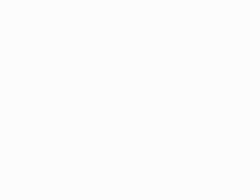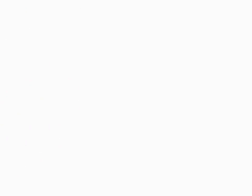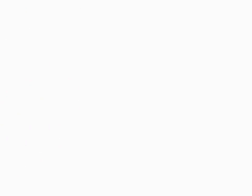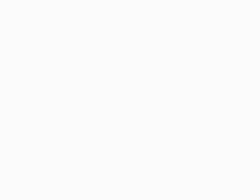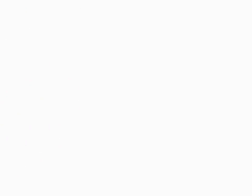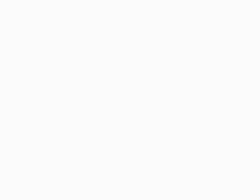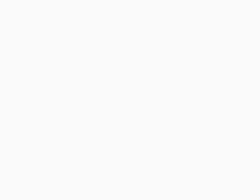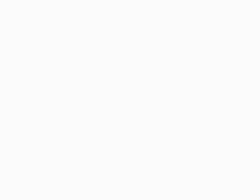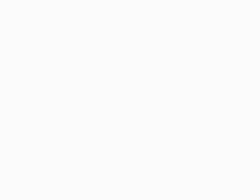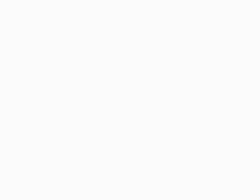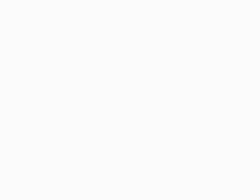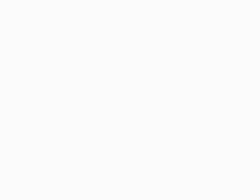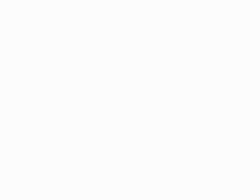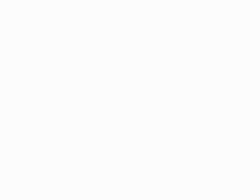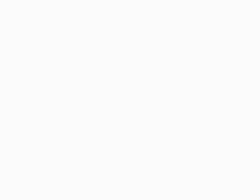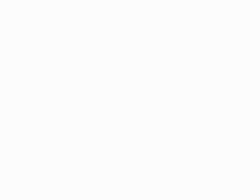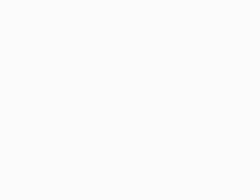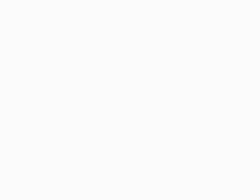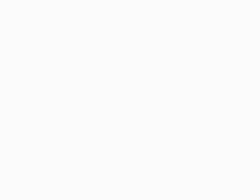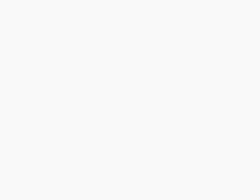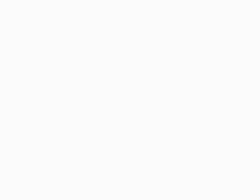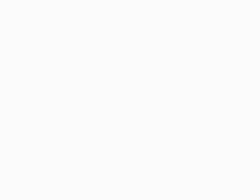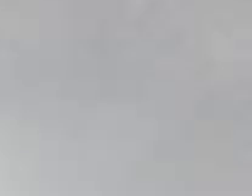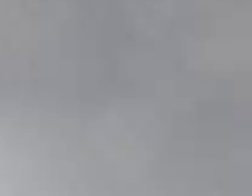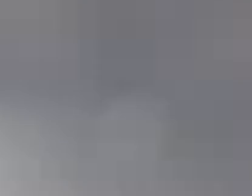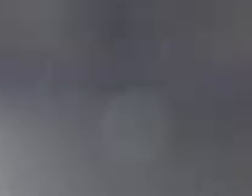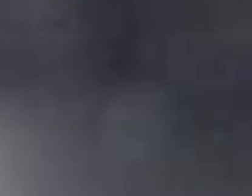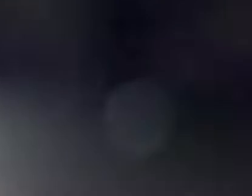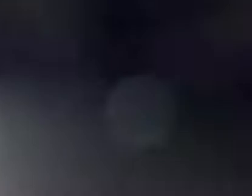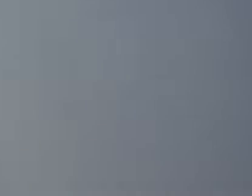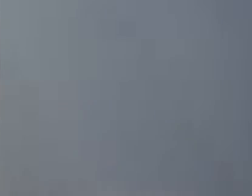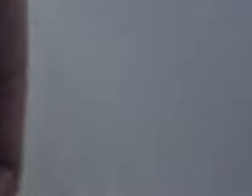Onde tem Américas, tem excelência em cuidado.